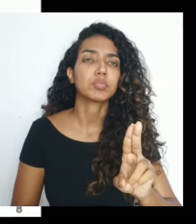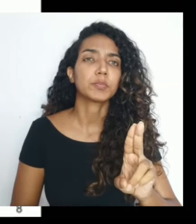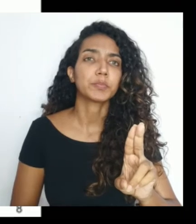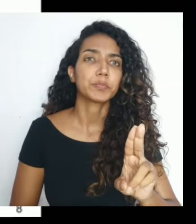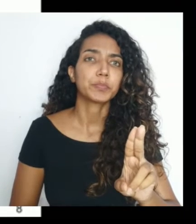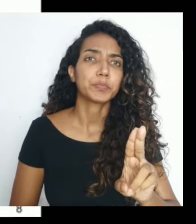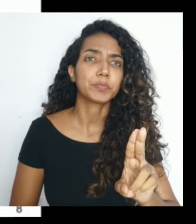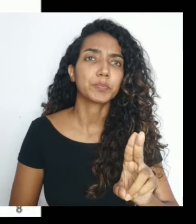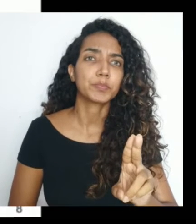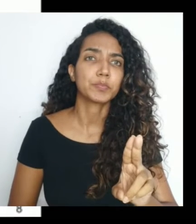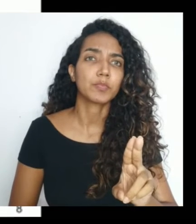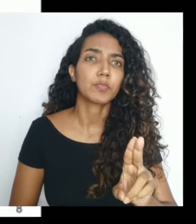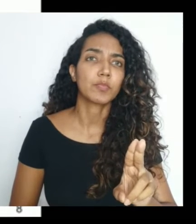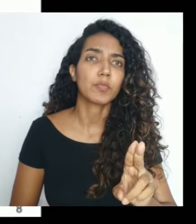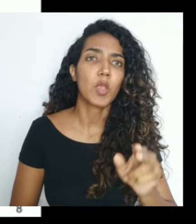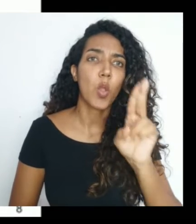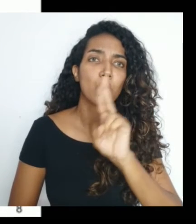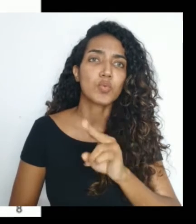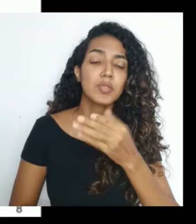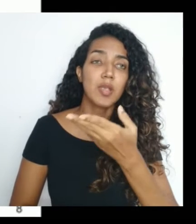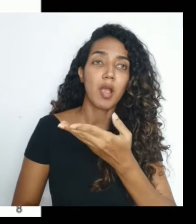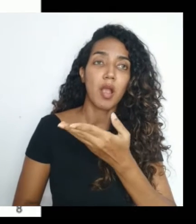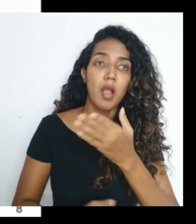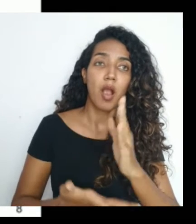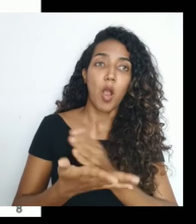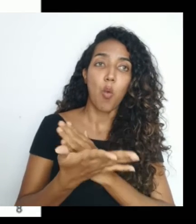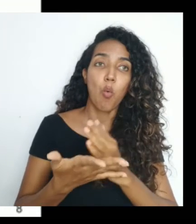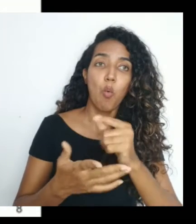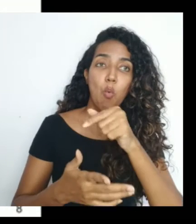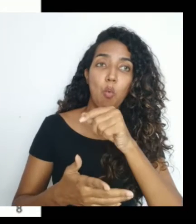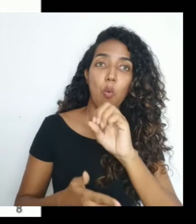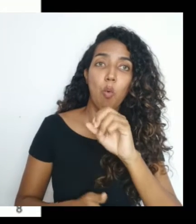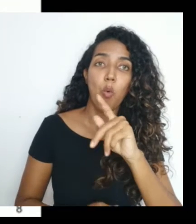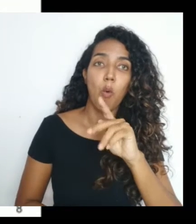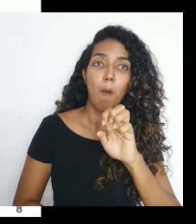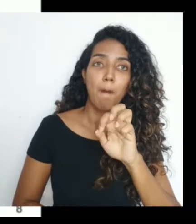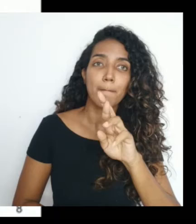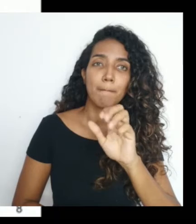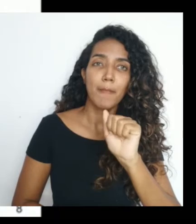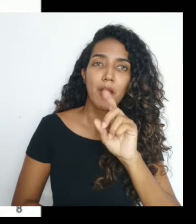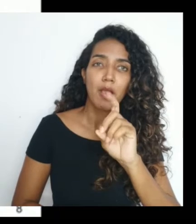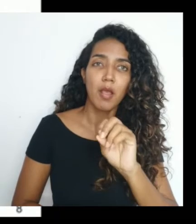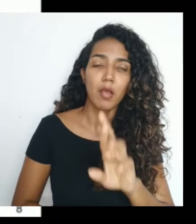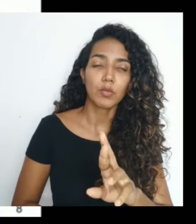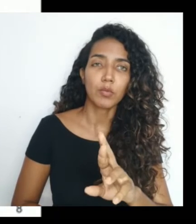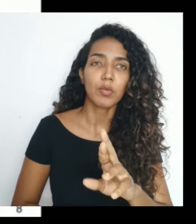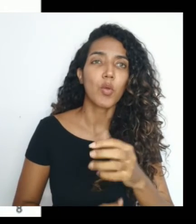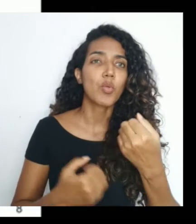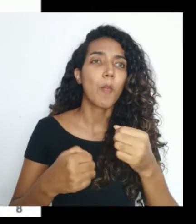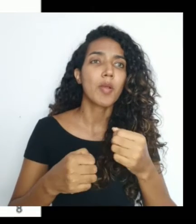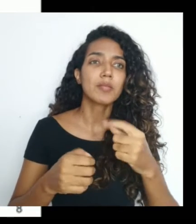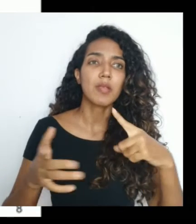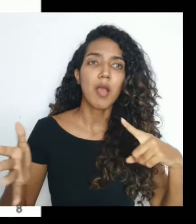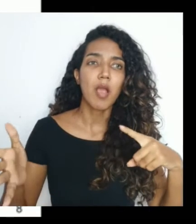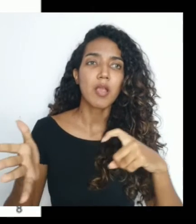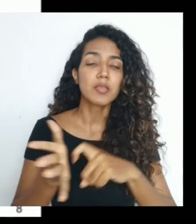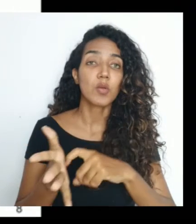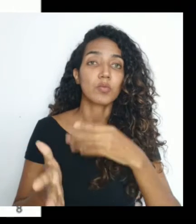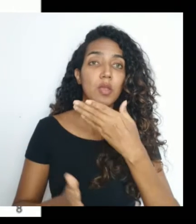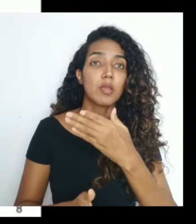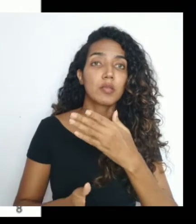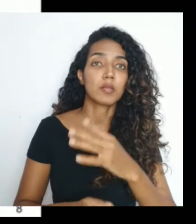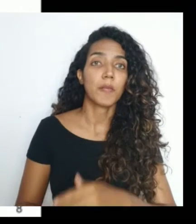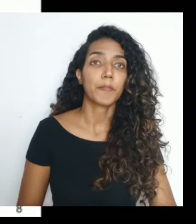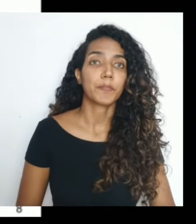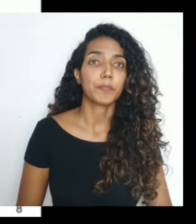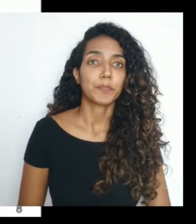qualquer coisa aqui, eu não precisaria executar isso, certo? Mas um outro exemplo aqui, ó,